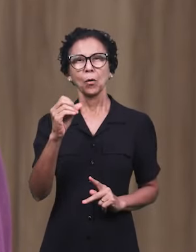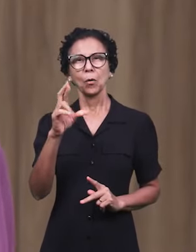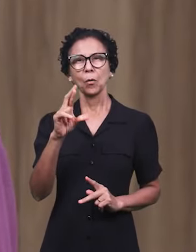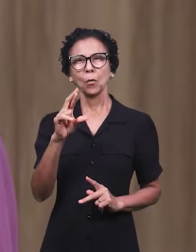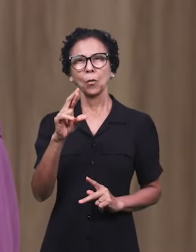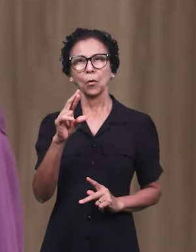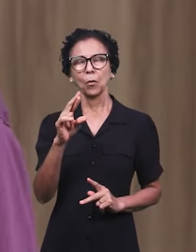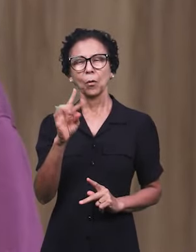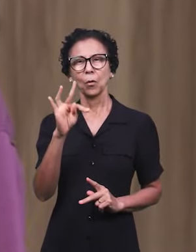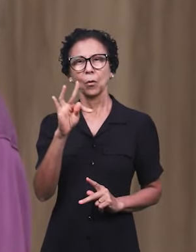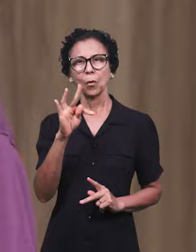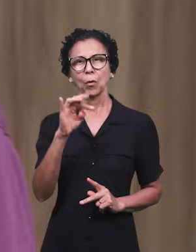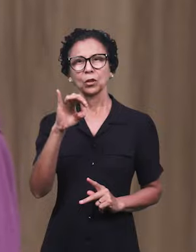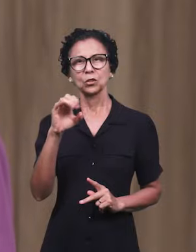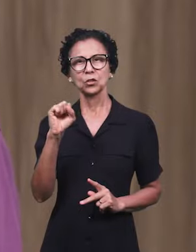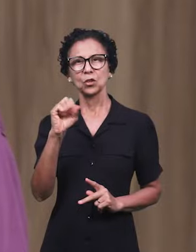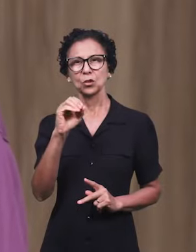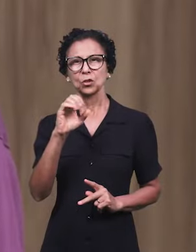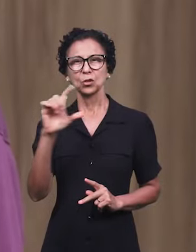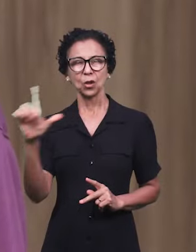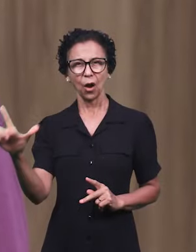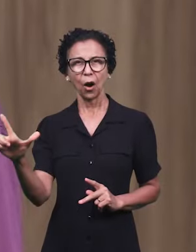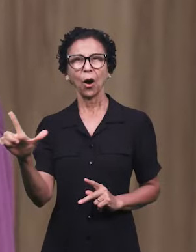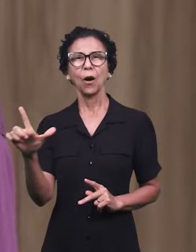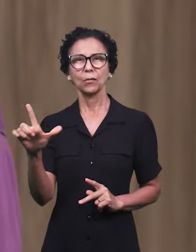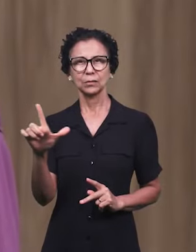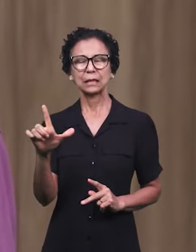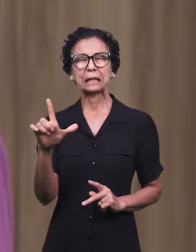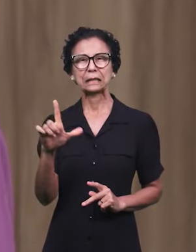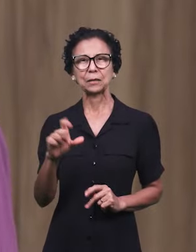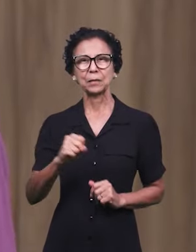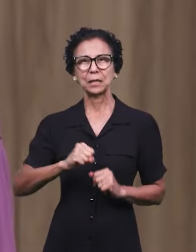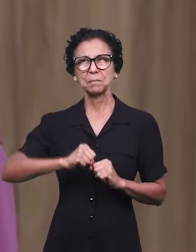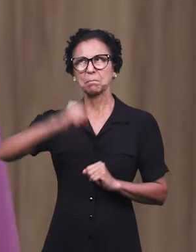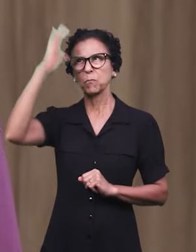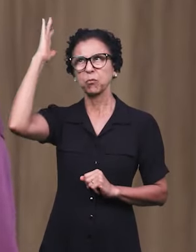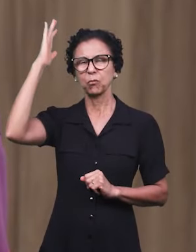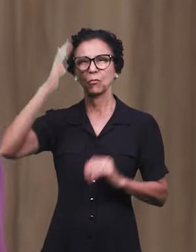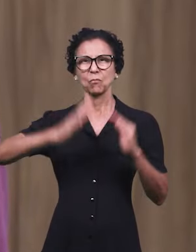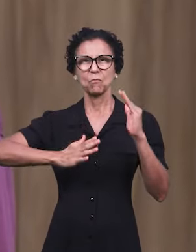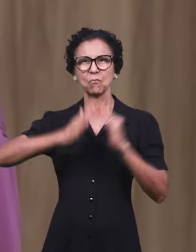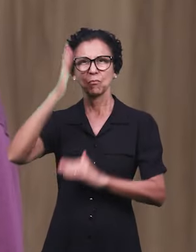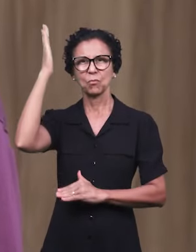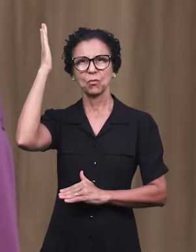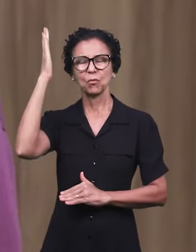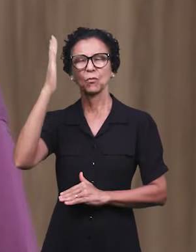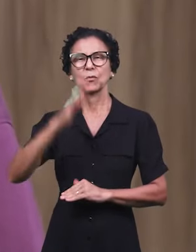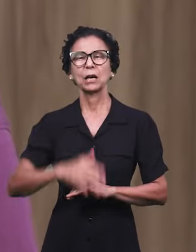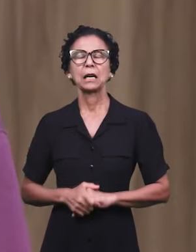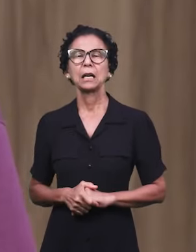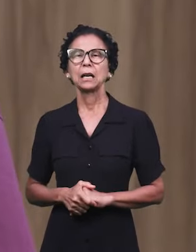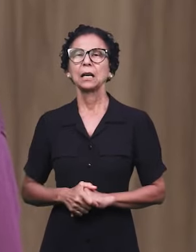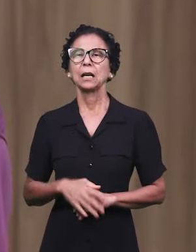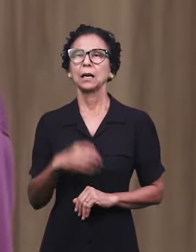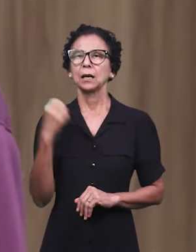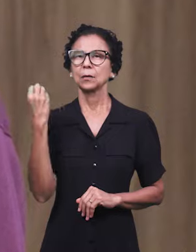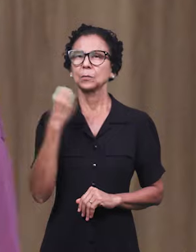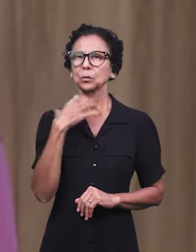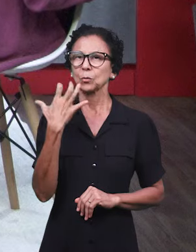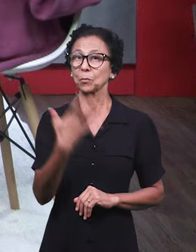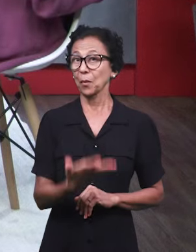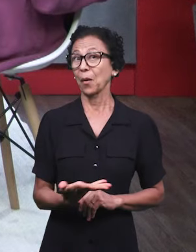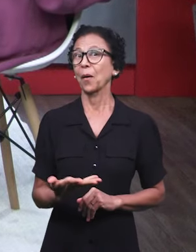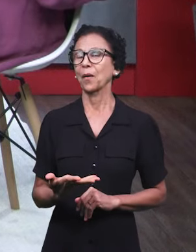né? E também trabalha a autoestima, que é um fator que contribui muito para o nosso bem-estar. A gente se olhar no espelho, se sentir, né, bem com a nossa